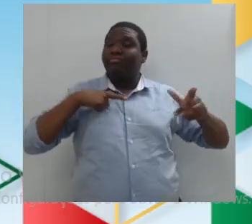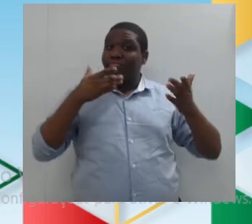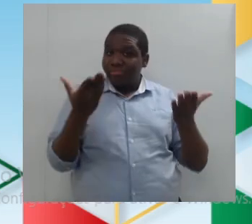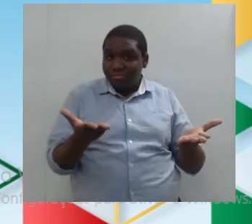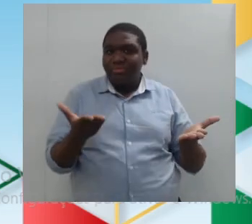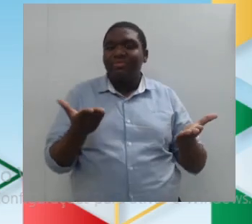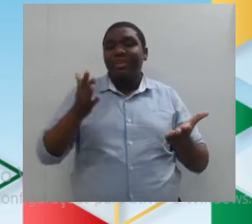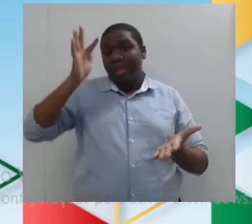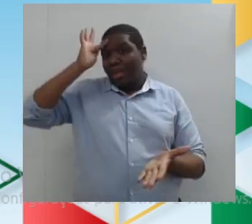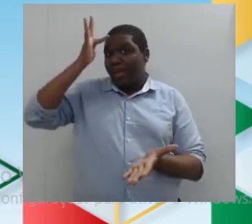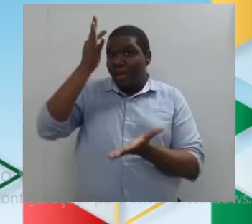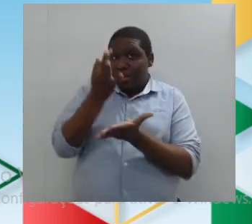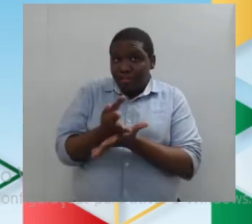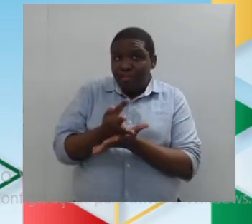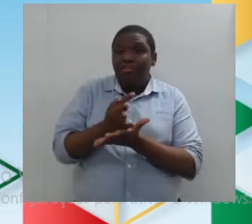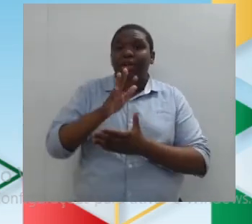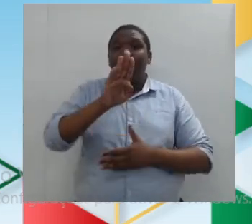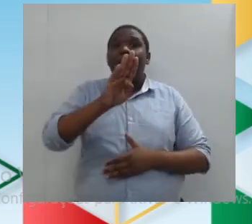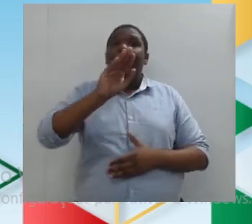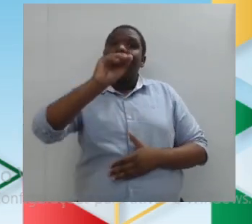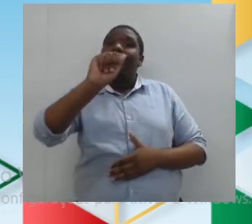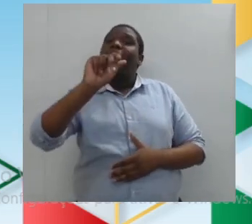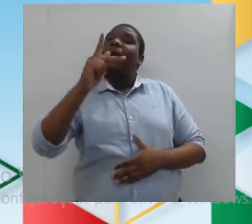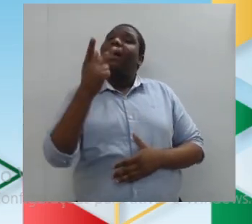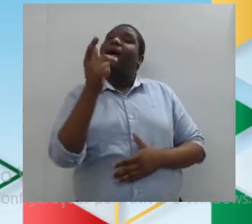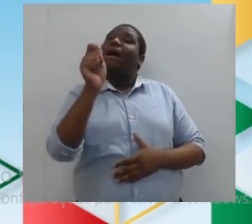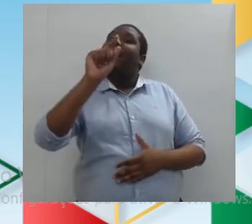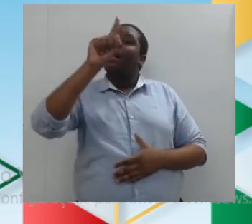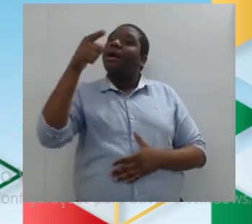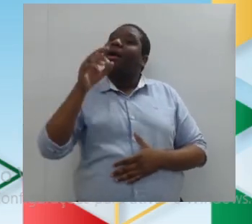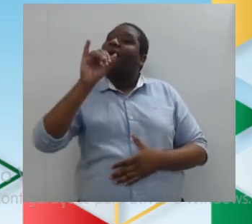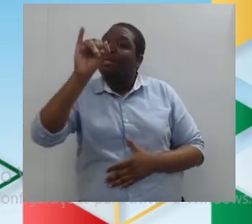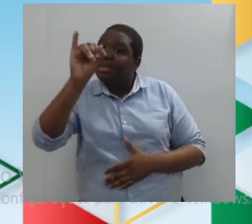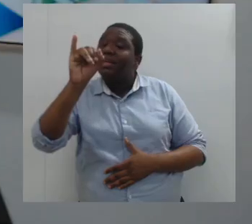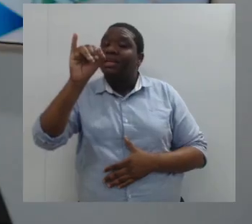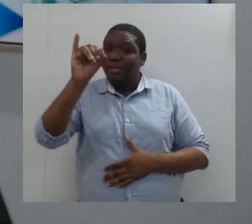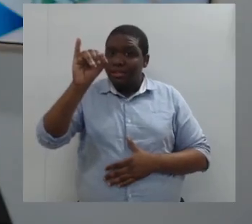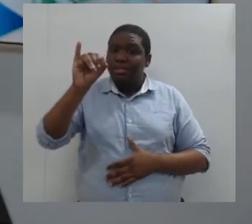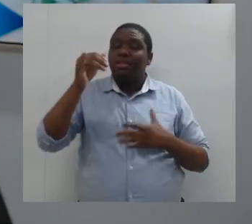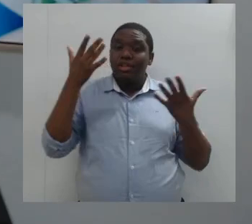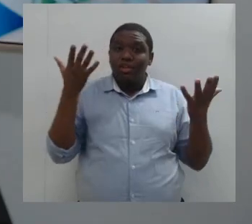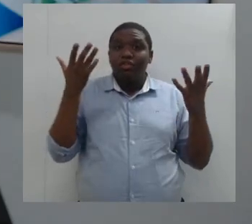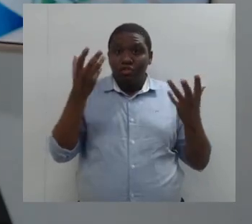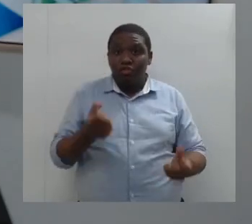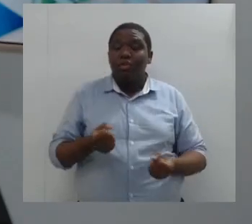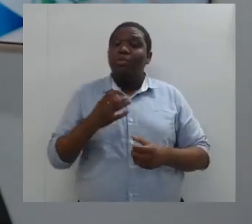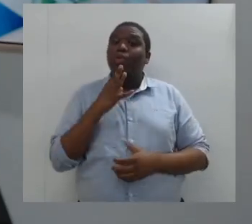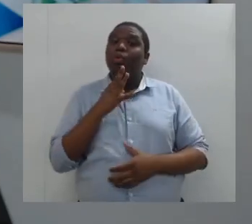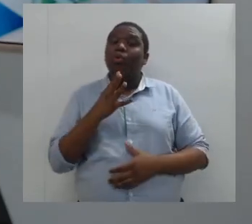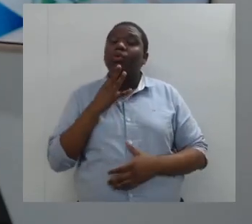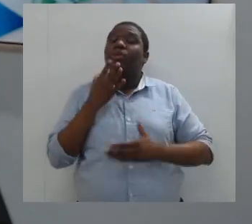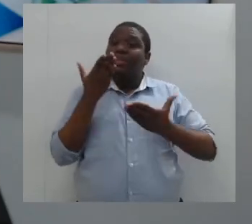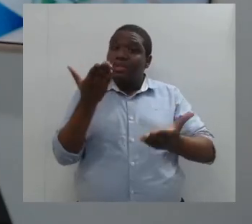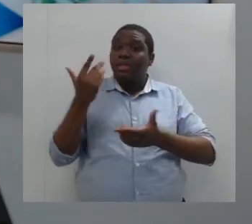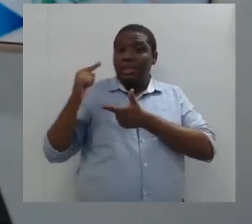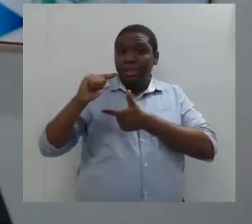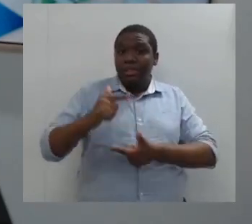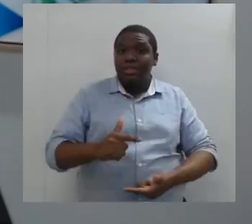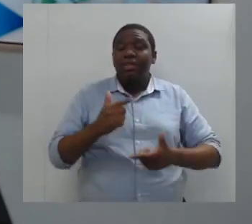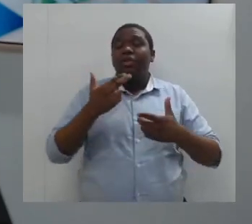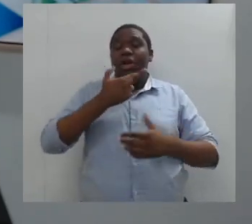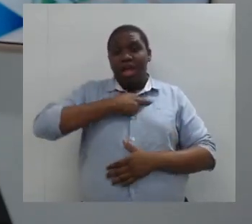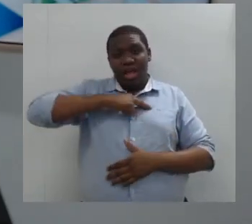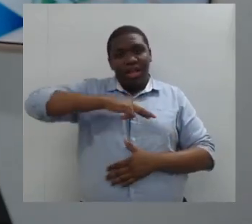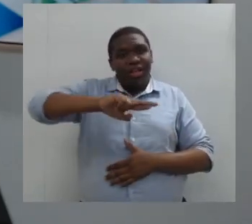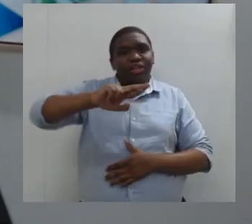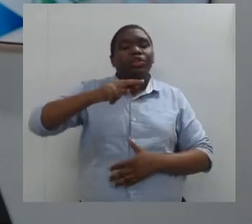a fé Bahá'í. Vamos conhecer, cortando para mim agora, vamos conhecer essa tradição religiosa.